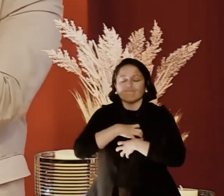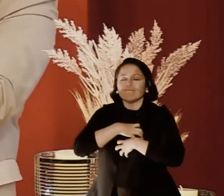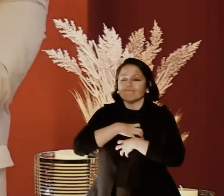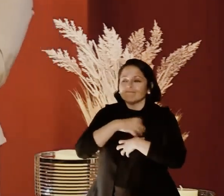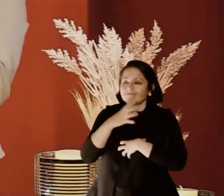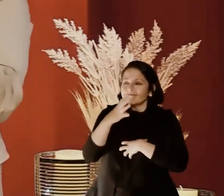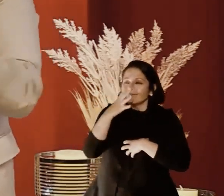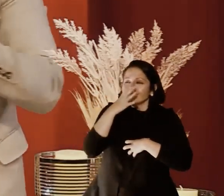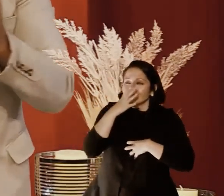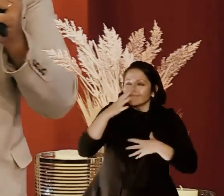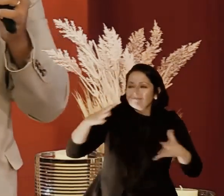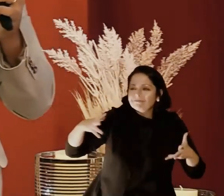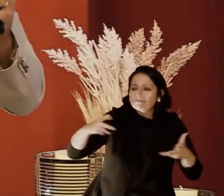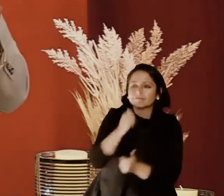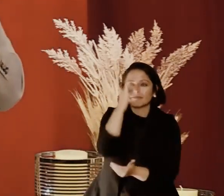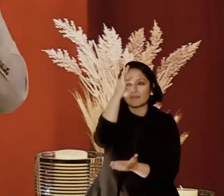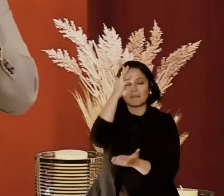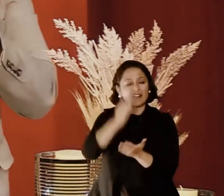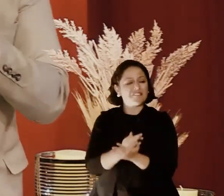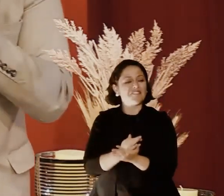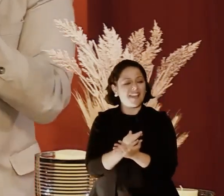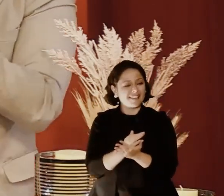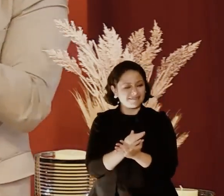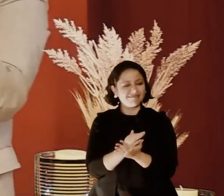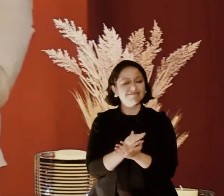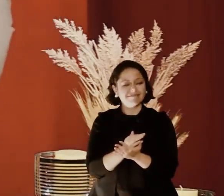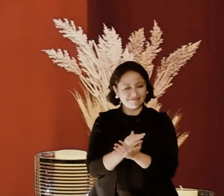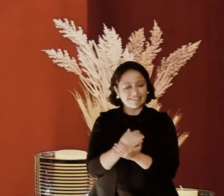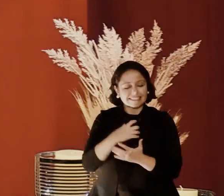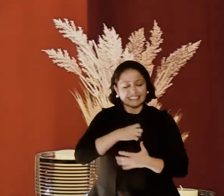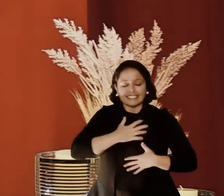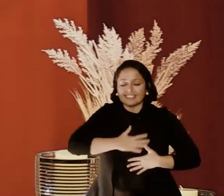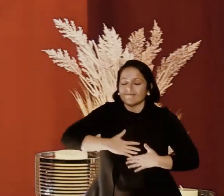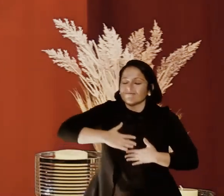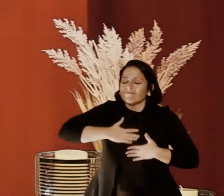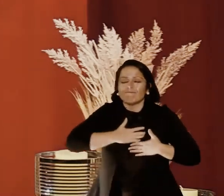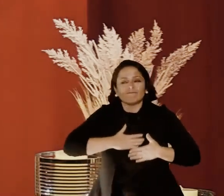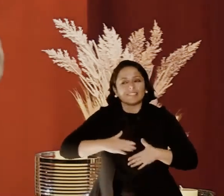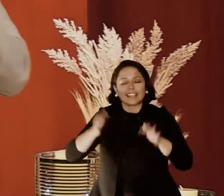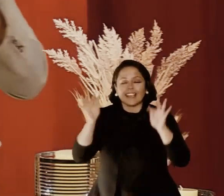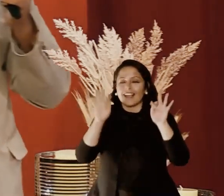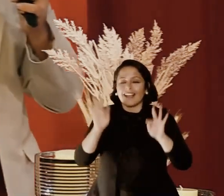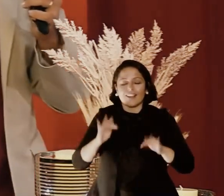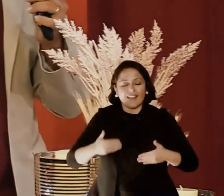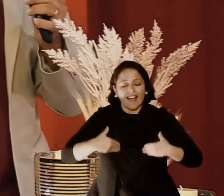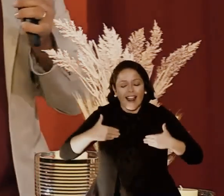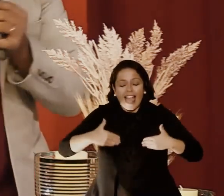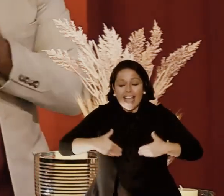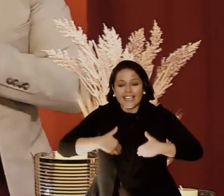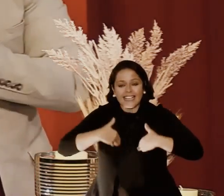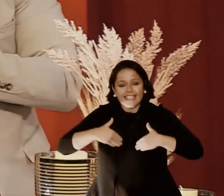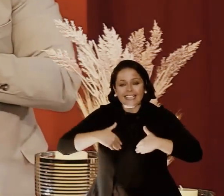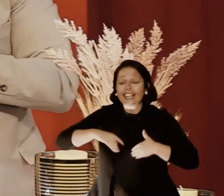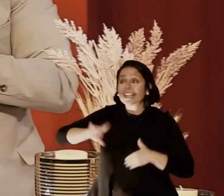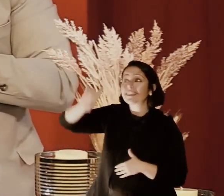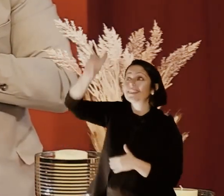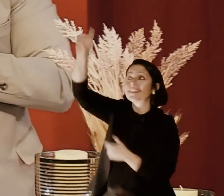podemos alcançar pela fé a felicidade e sermos então abastecidos de alegria.